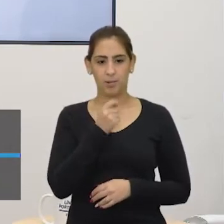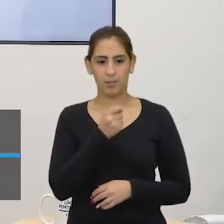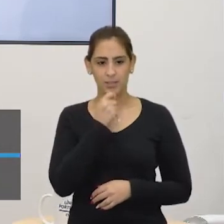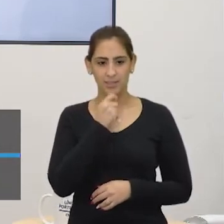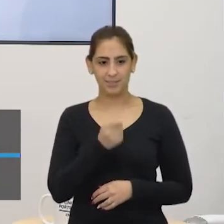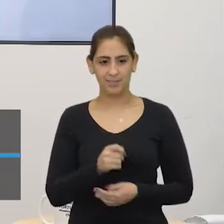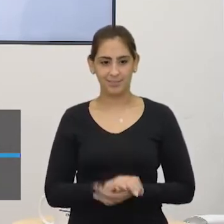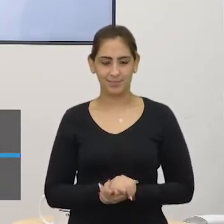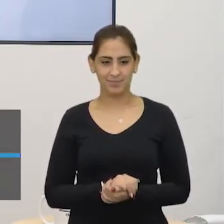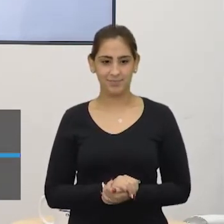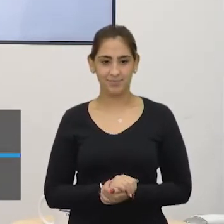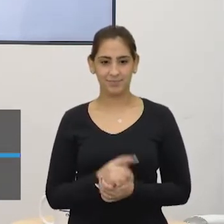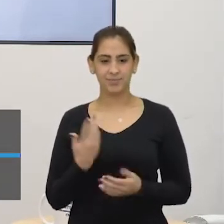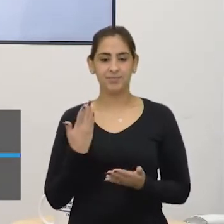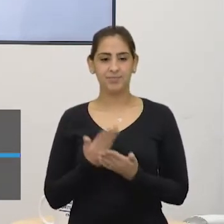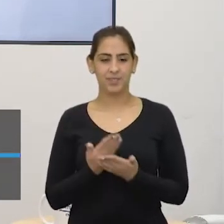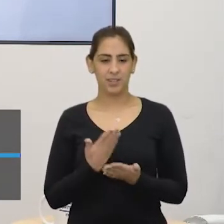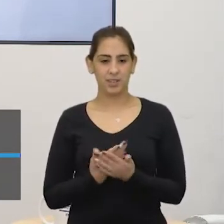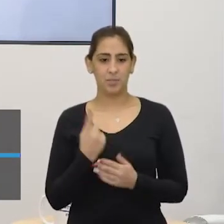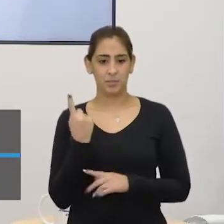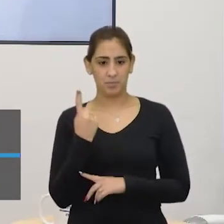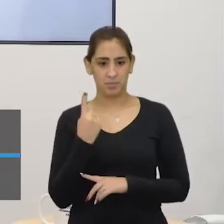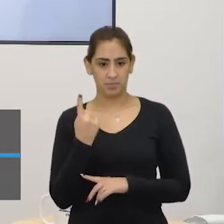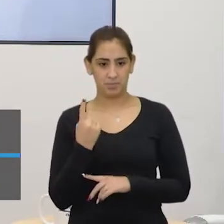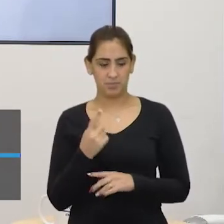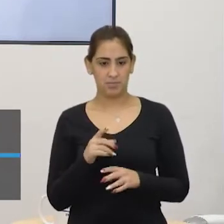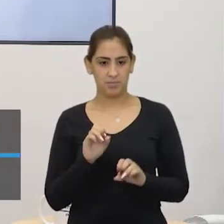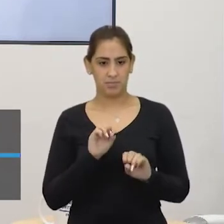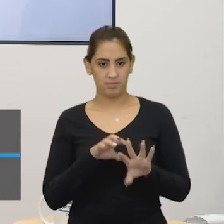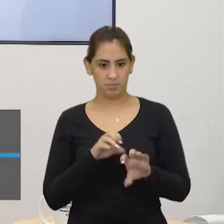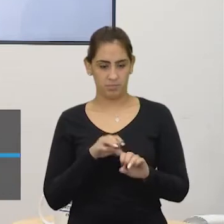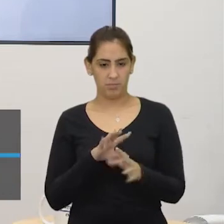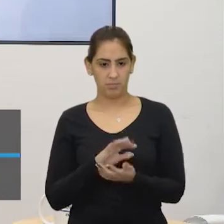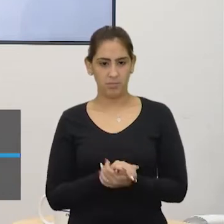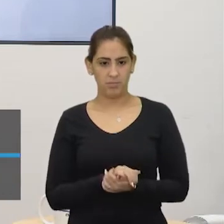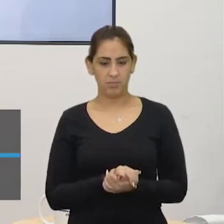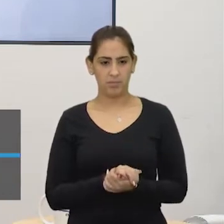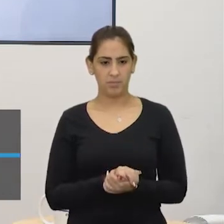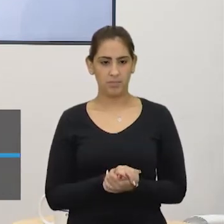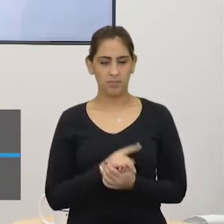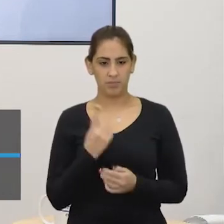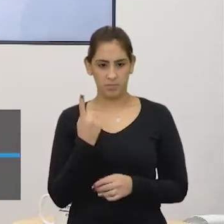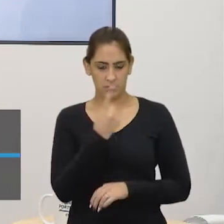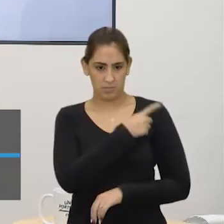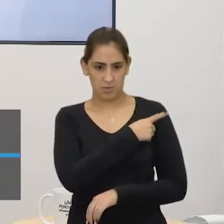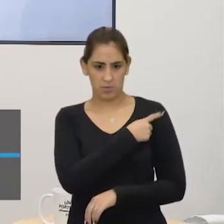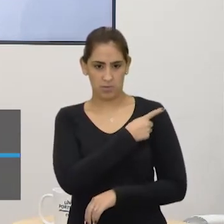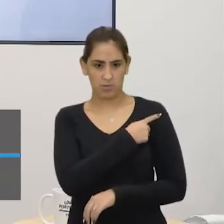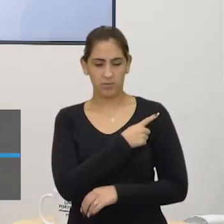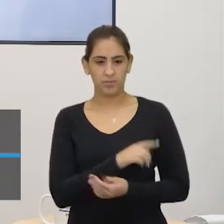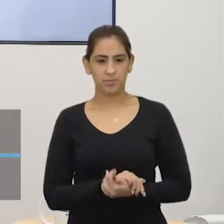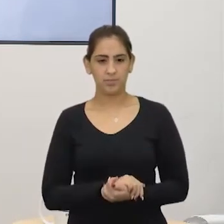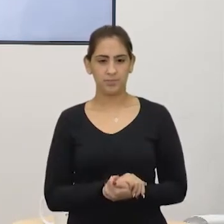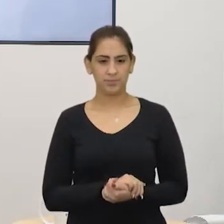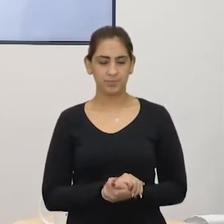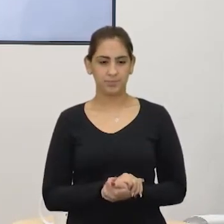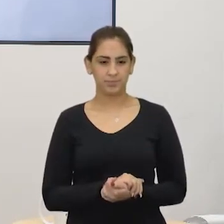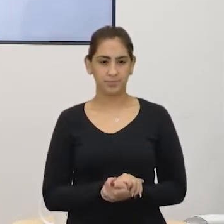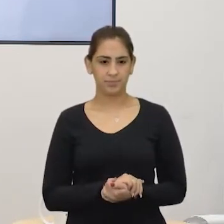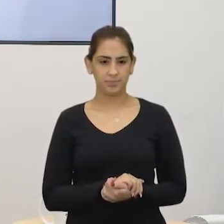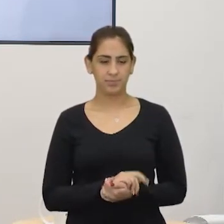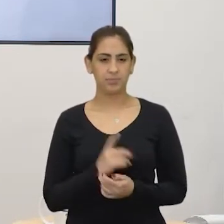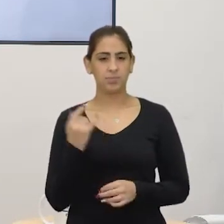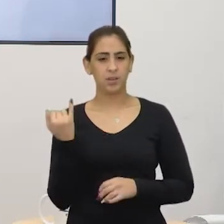E a aula da primeira série de hoje, a aula aconteceu há uma horinha atrás da primeira série, mas foi uma aula